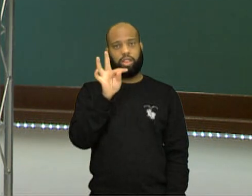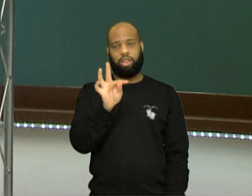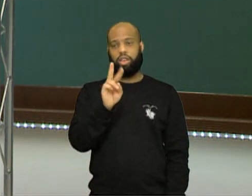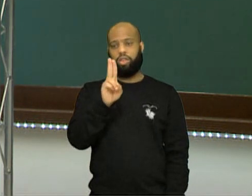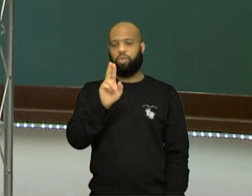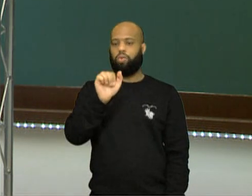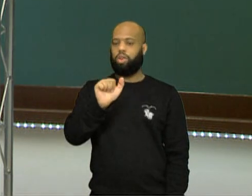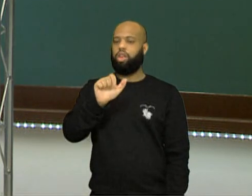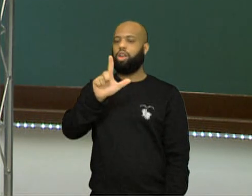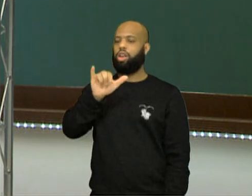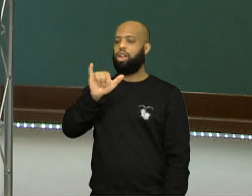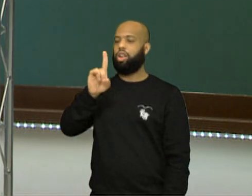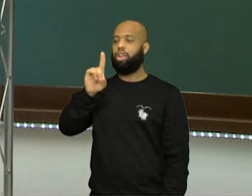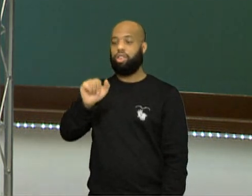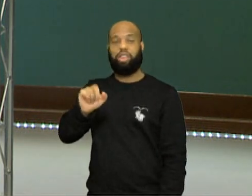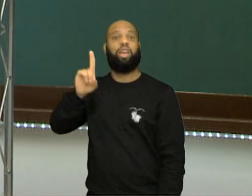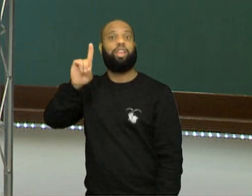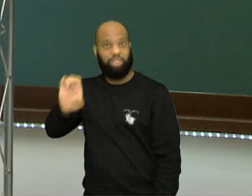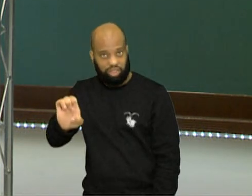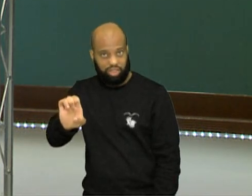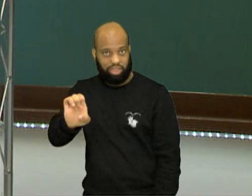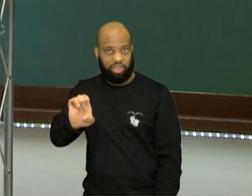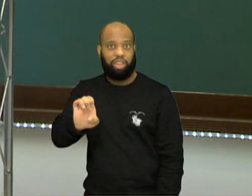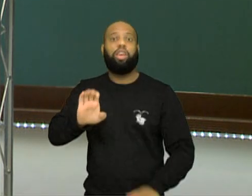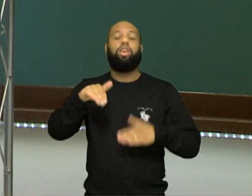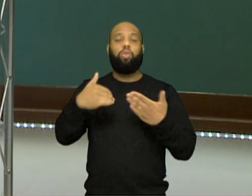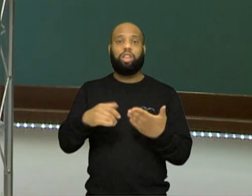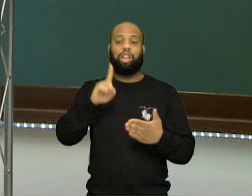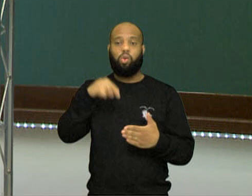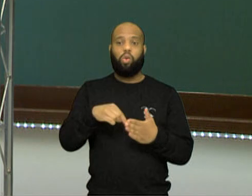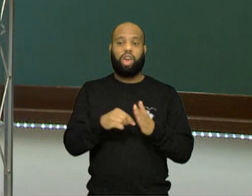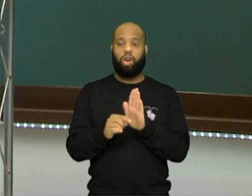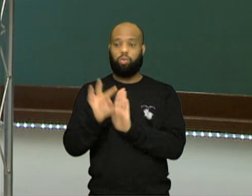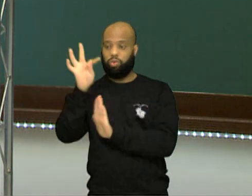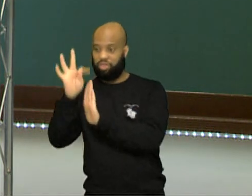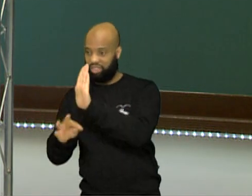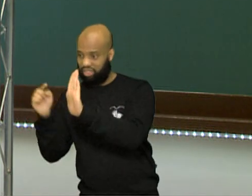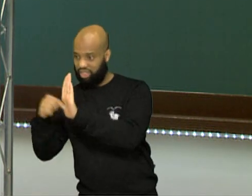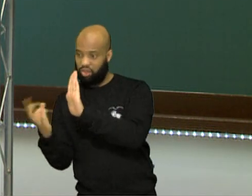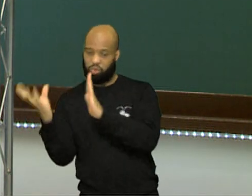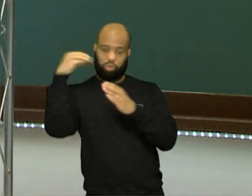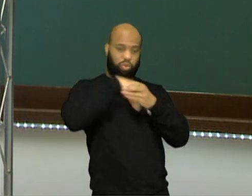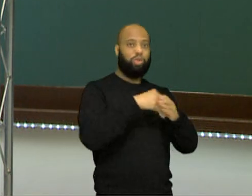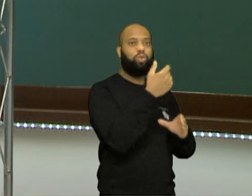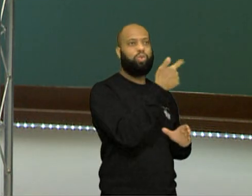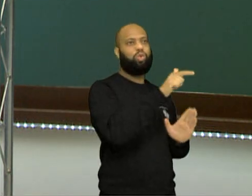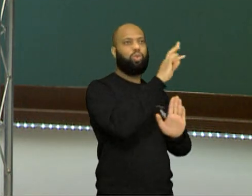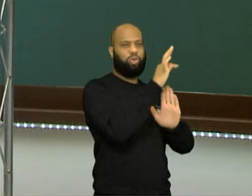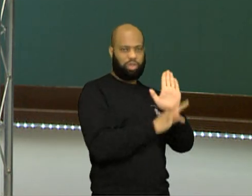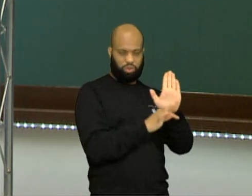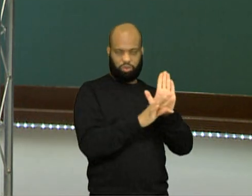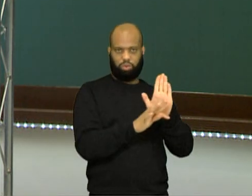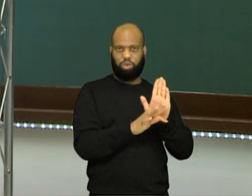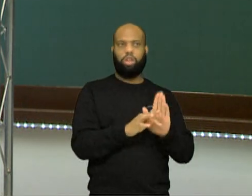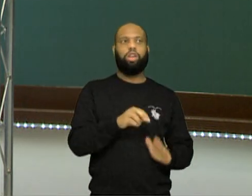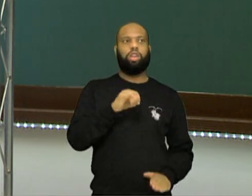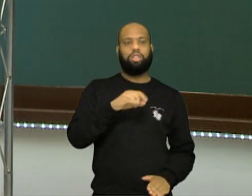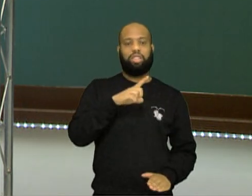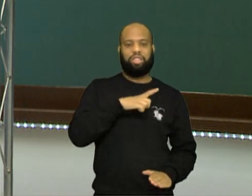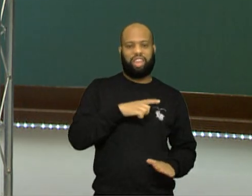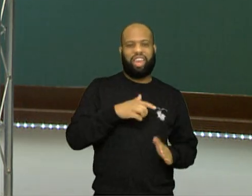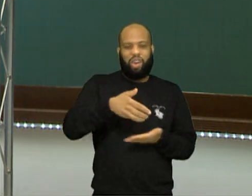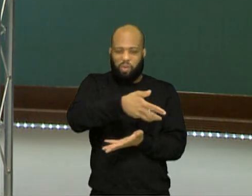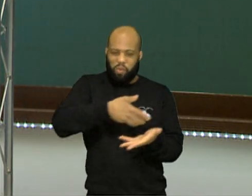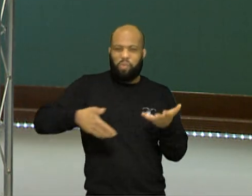gente fala em texto, pode ser uma linguagem verbal e não verbal também, hein? Então, quando há diálogo entre os